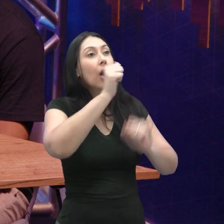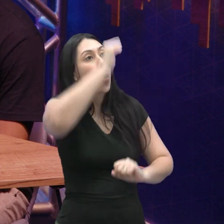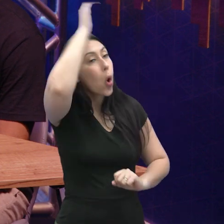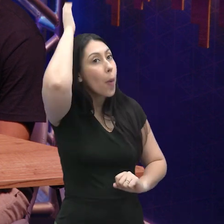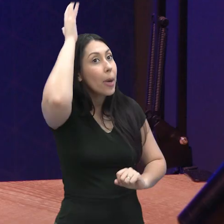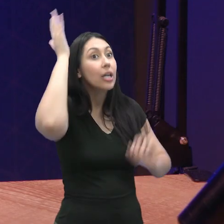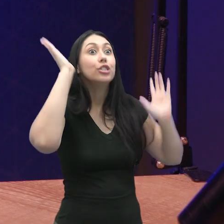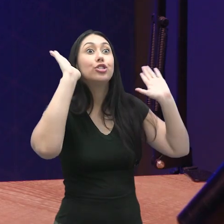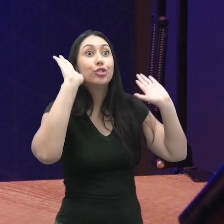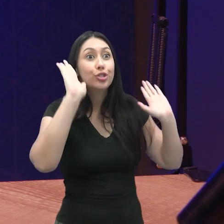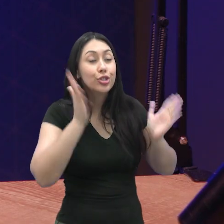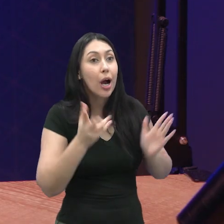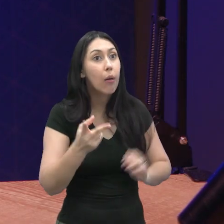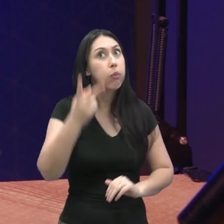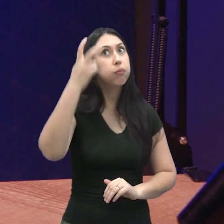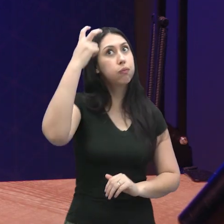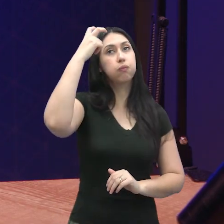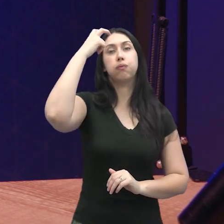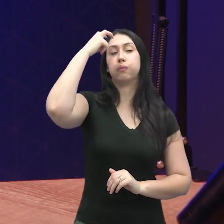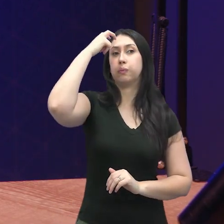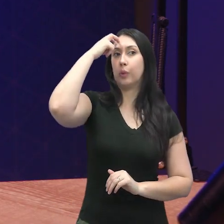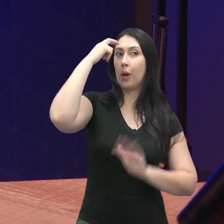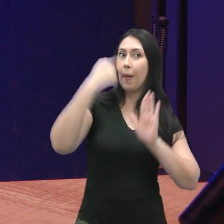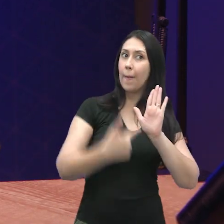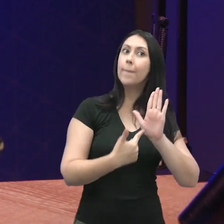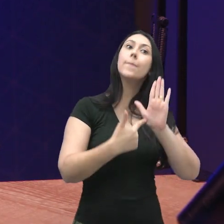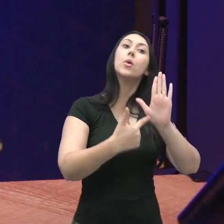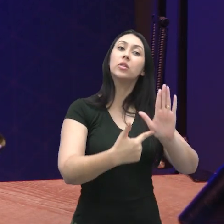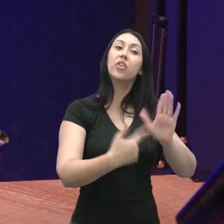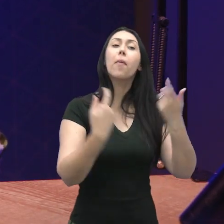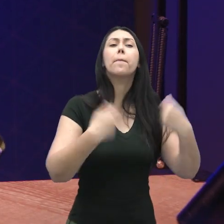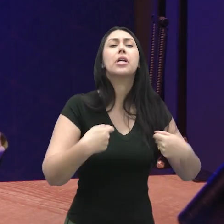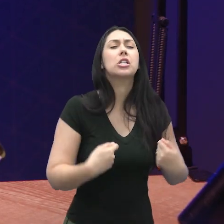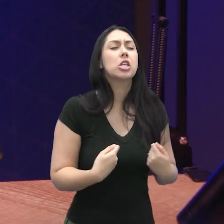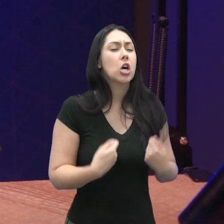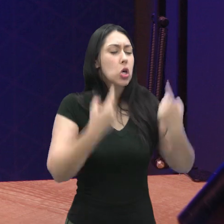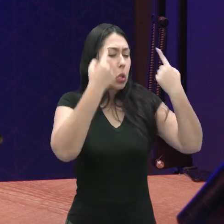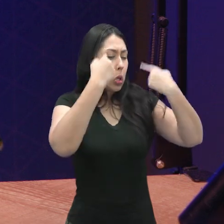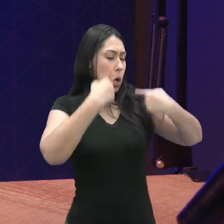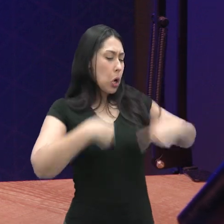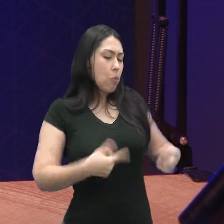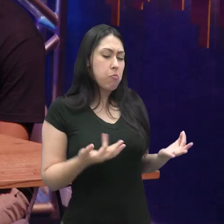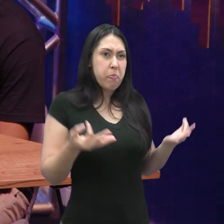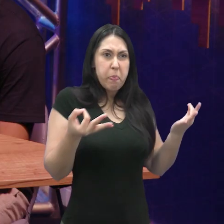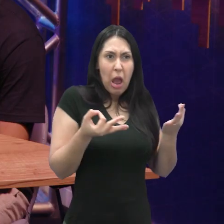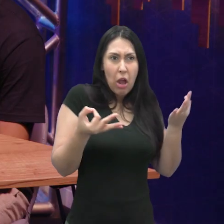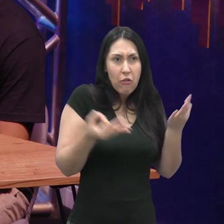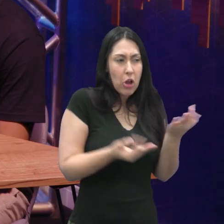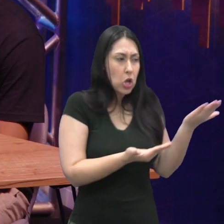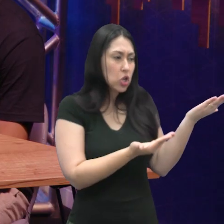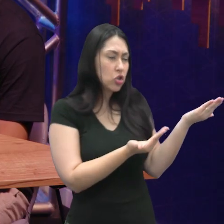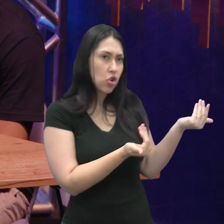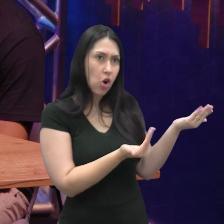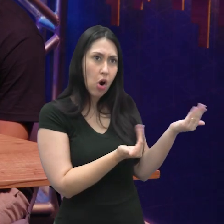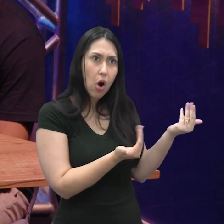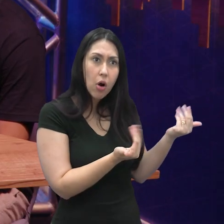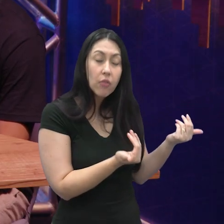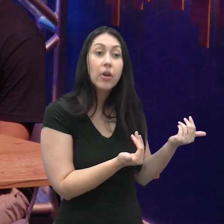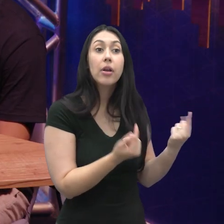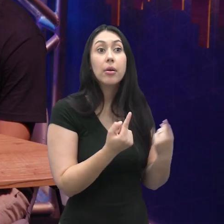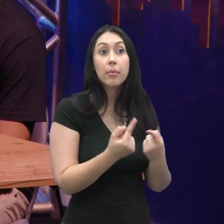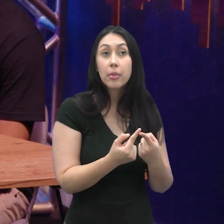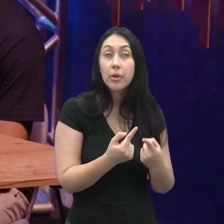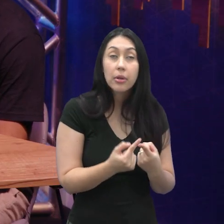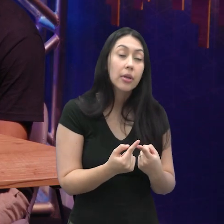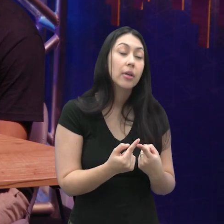cultura romana, já empregava essa busca, né, pelo perfeito e pela juventude, que vinha muito, então, dessa história,